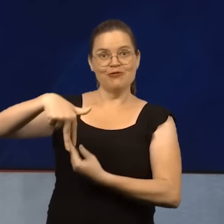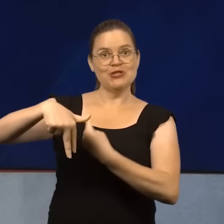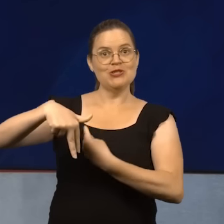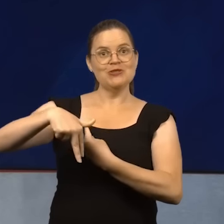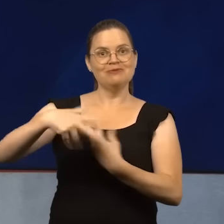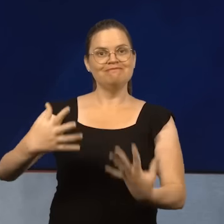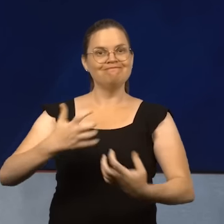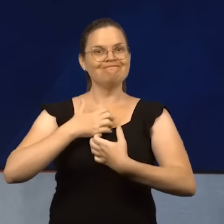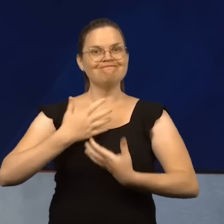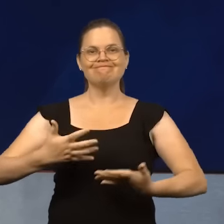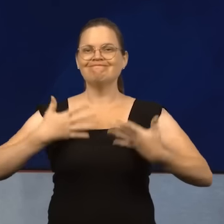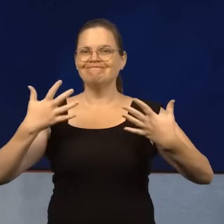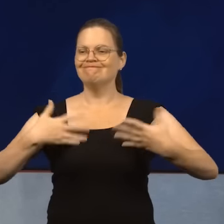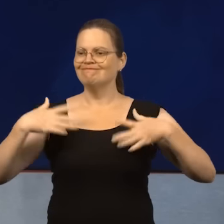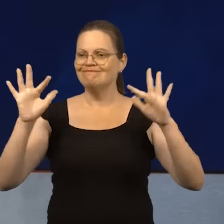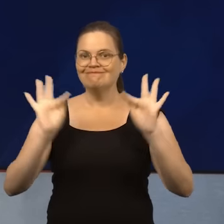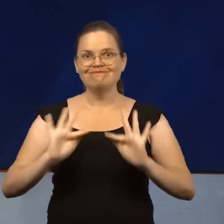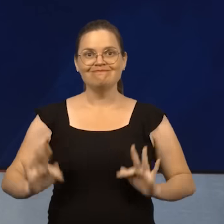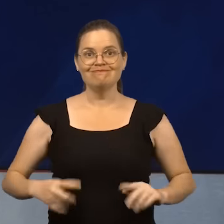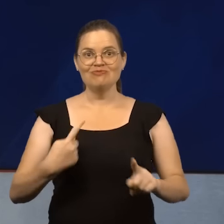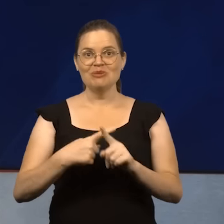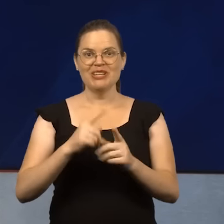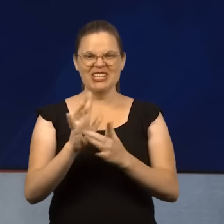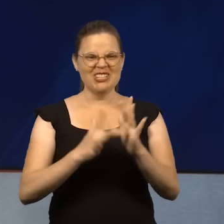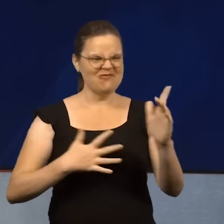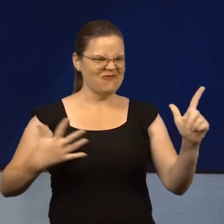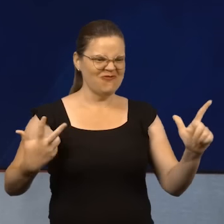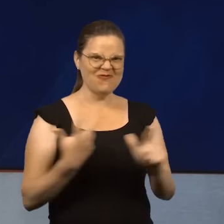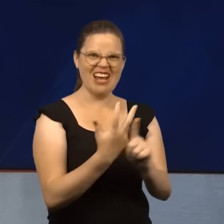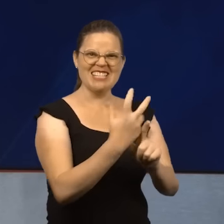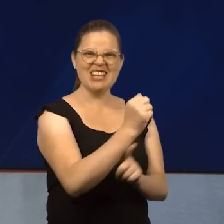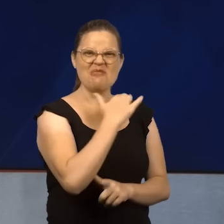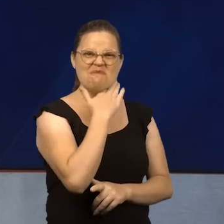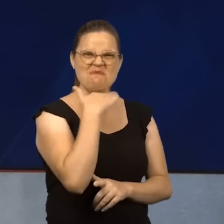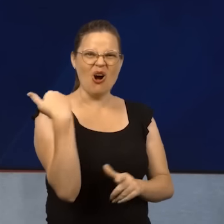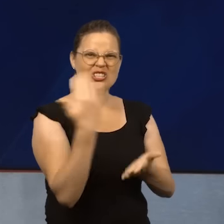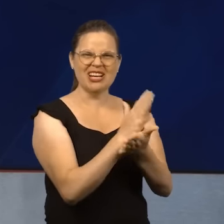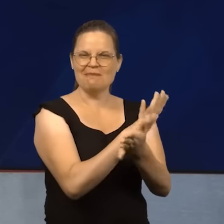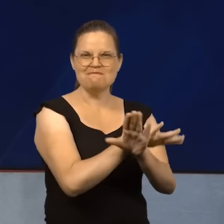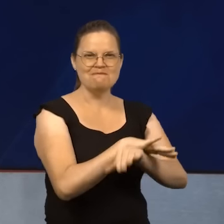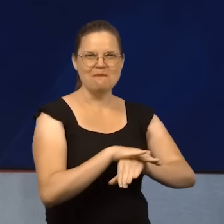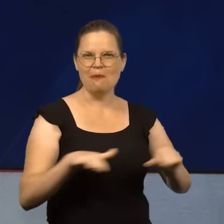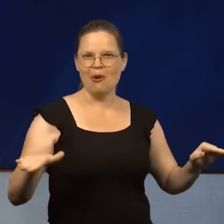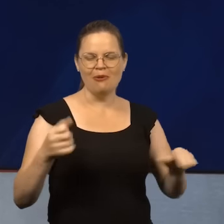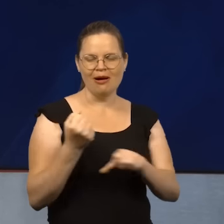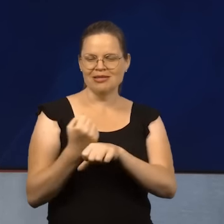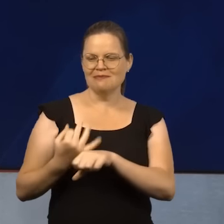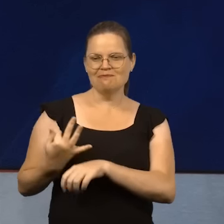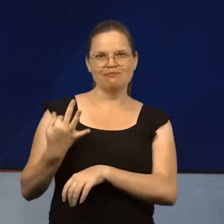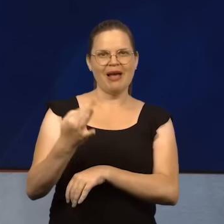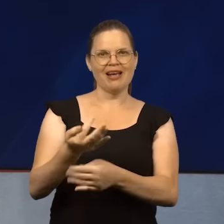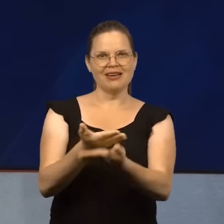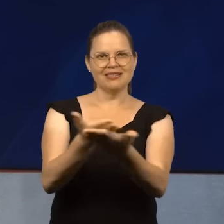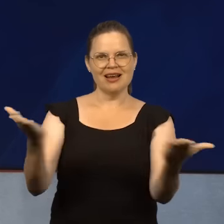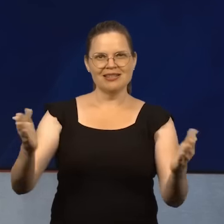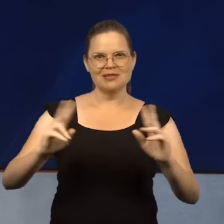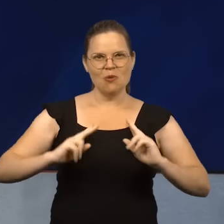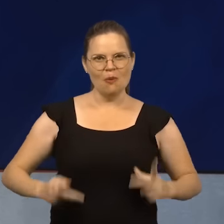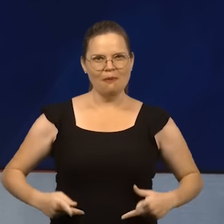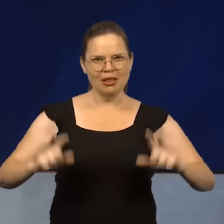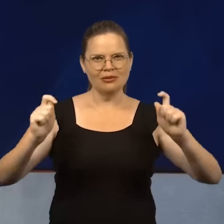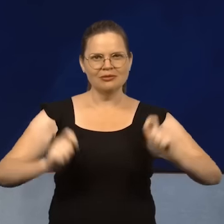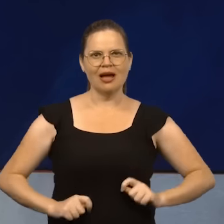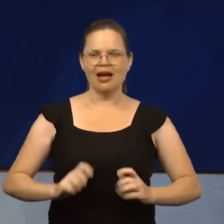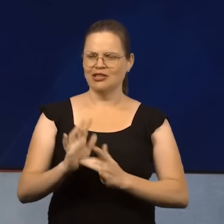que a vida venceu a morte, era o dia em que a esperança raiou no coração da humanidade.